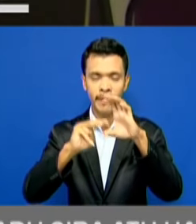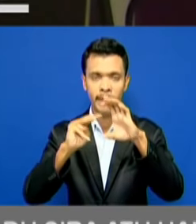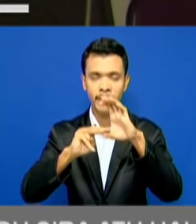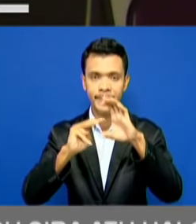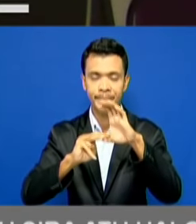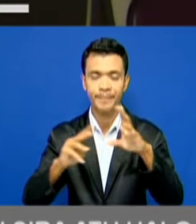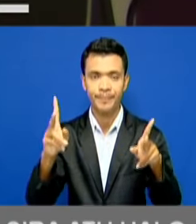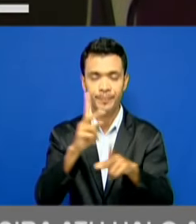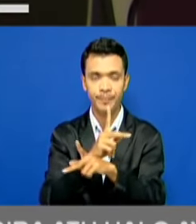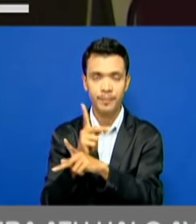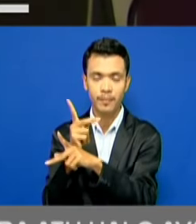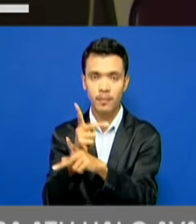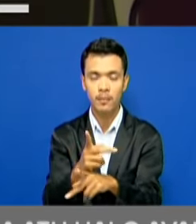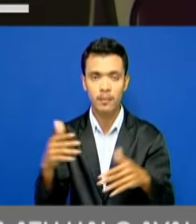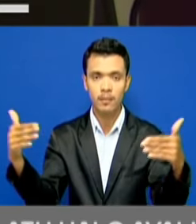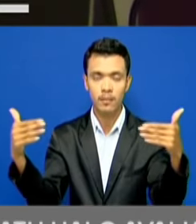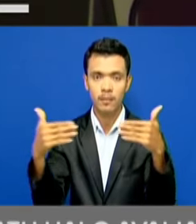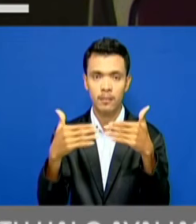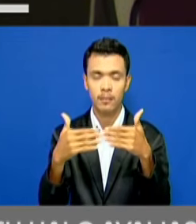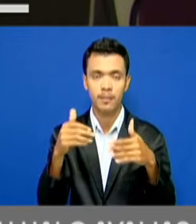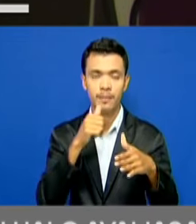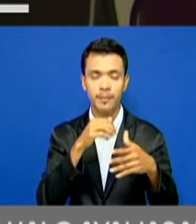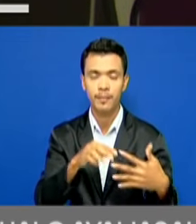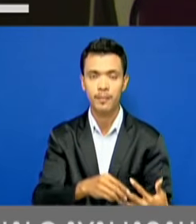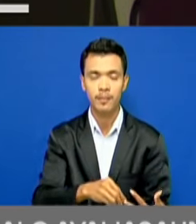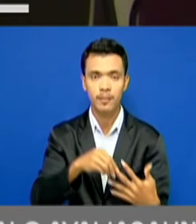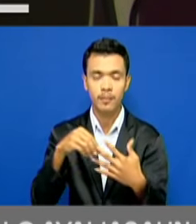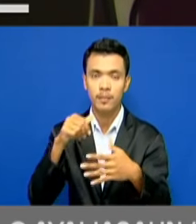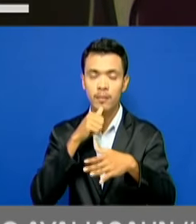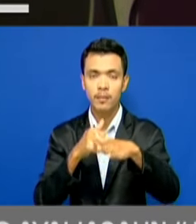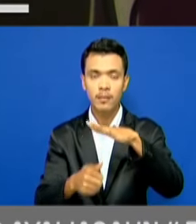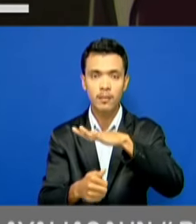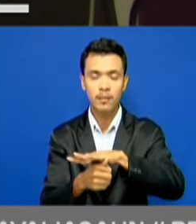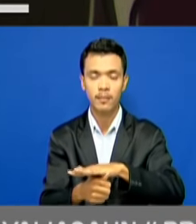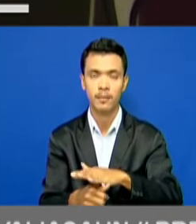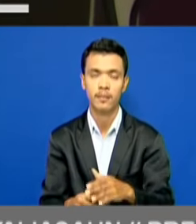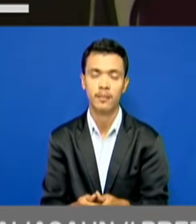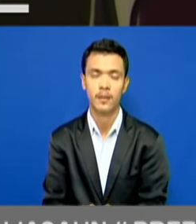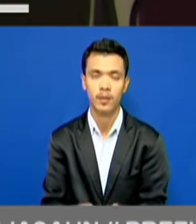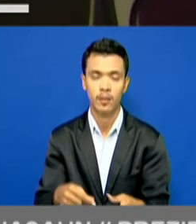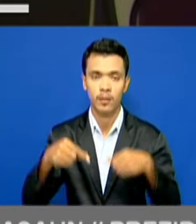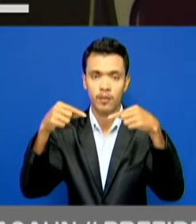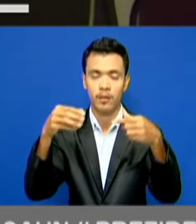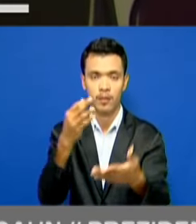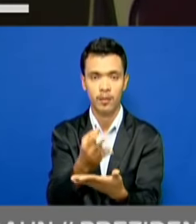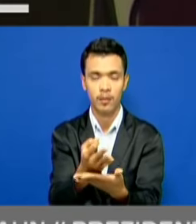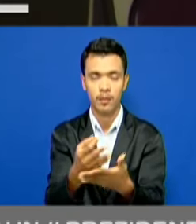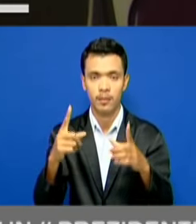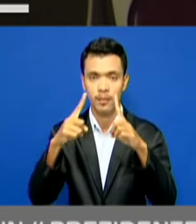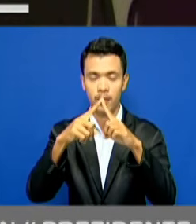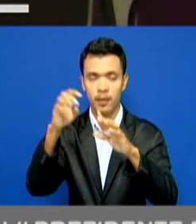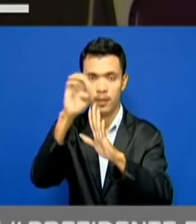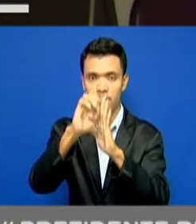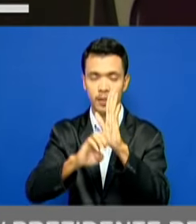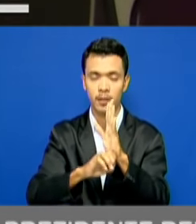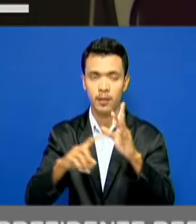no protege e tem fronteiras e atividades ilegais, no maximaliza a coleção de receita para o Estado.